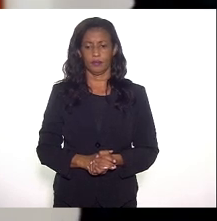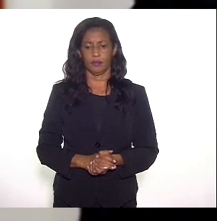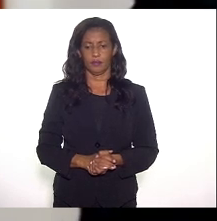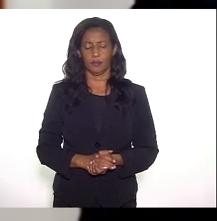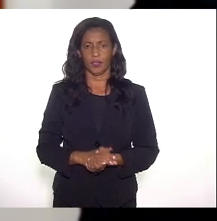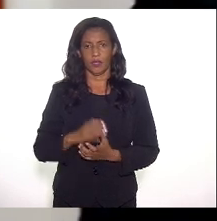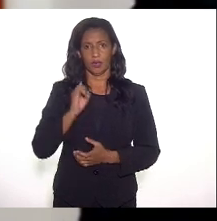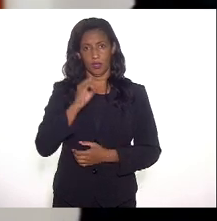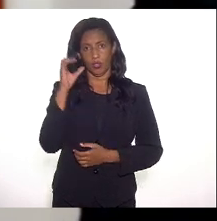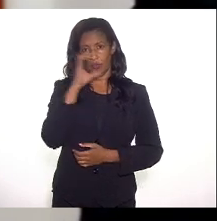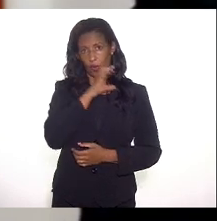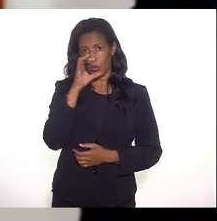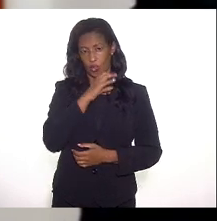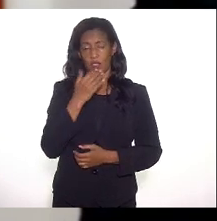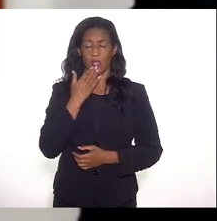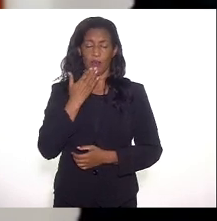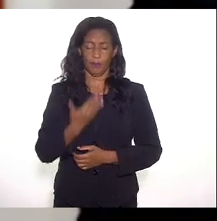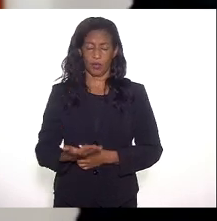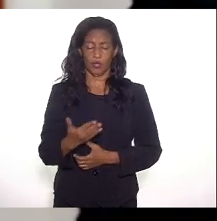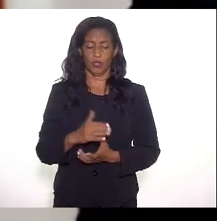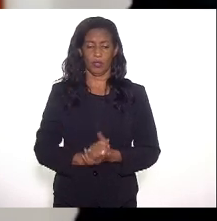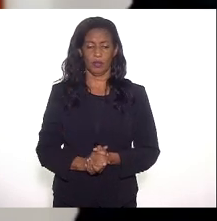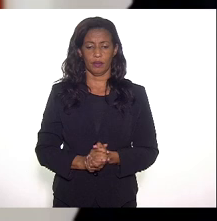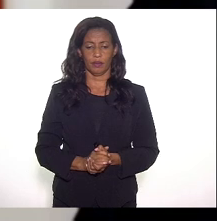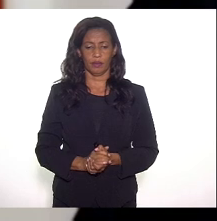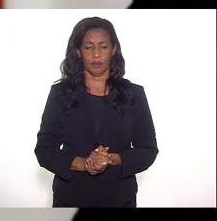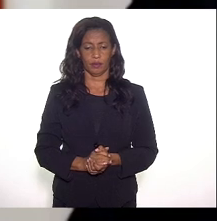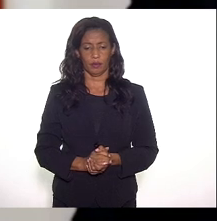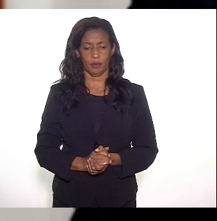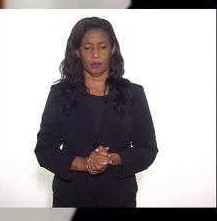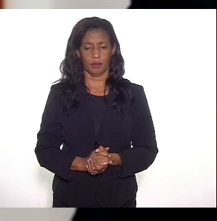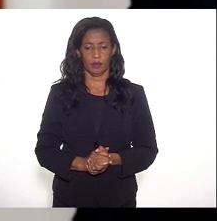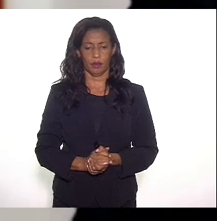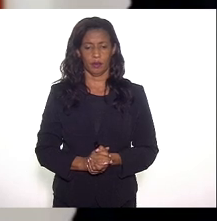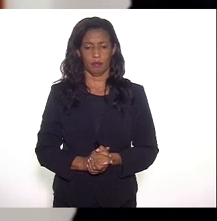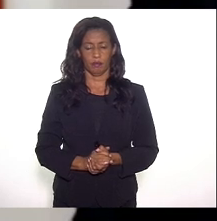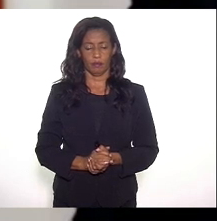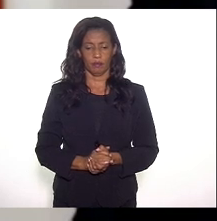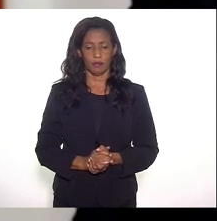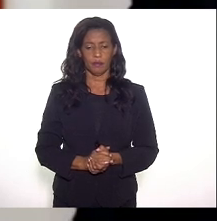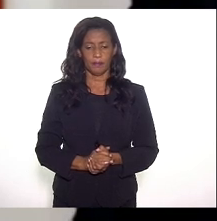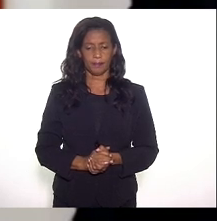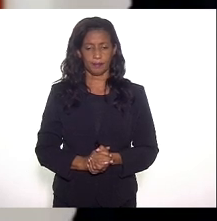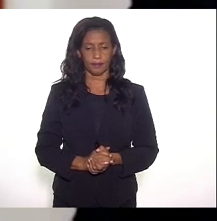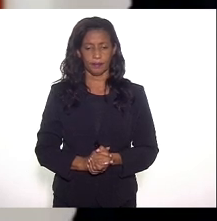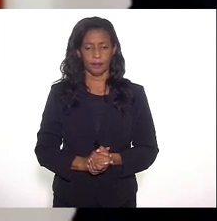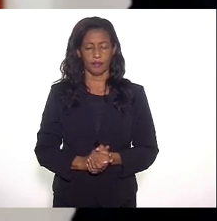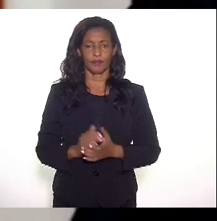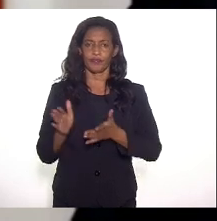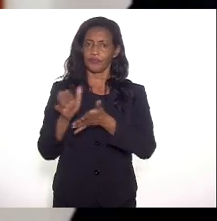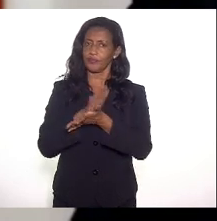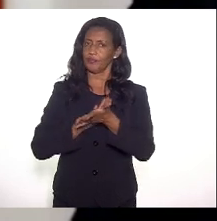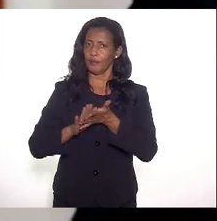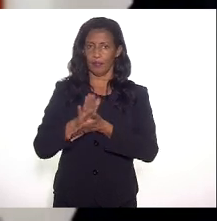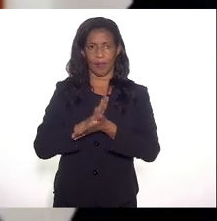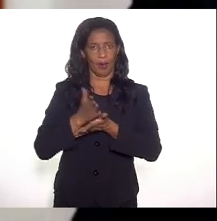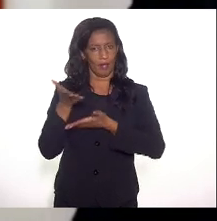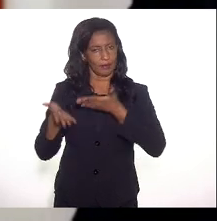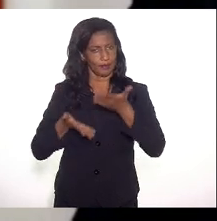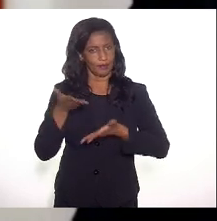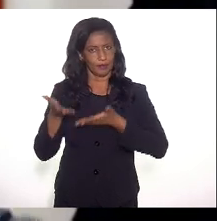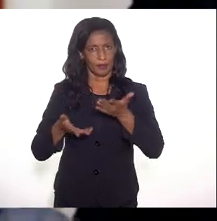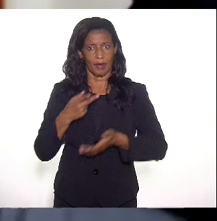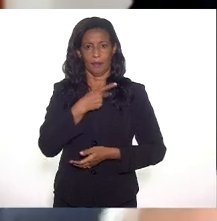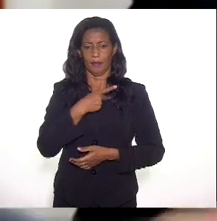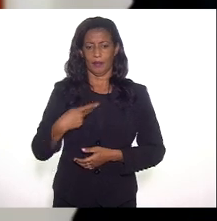pedir. E o do deputado Rodrigo Amorim. Nada mais a tratar na ordem do dia, a presidência